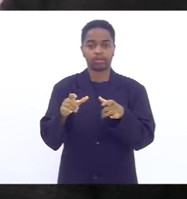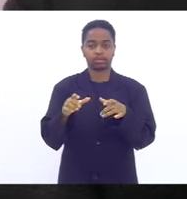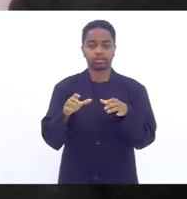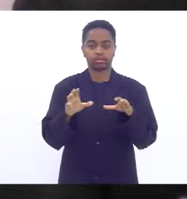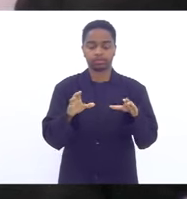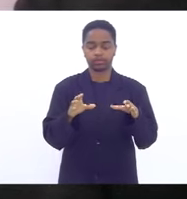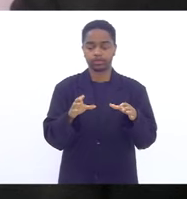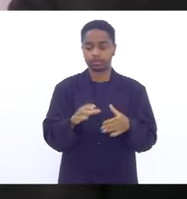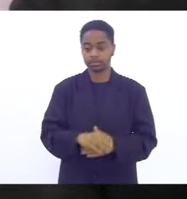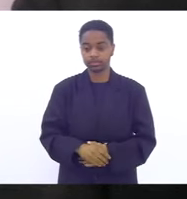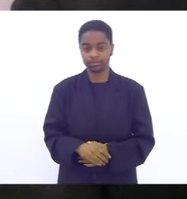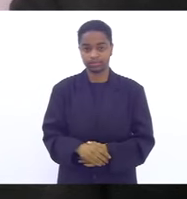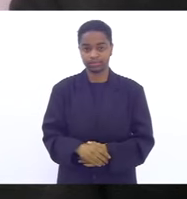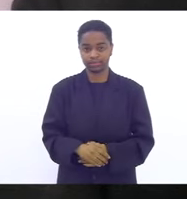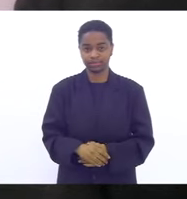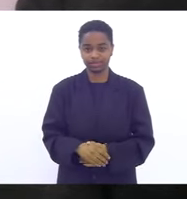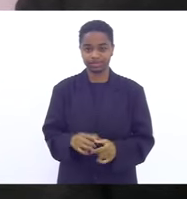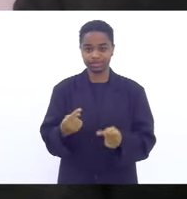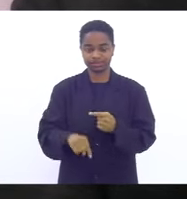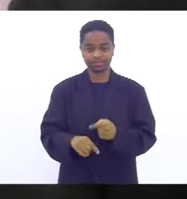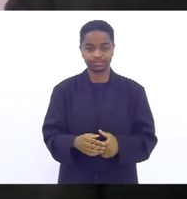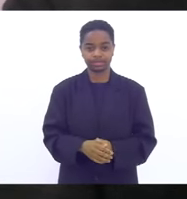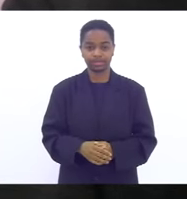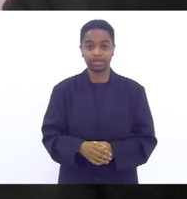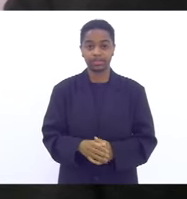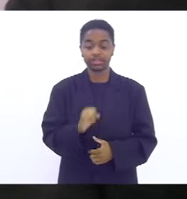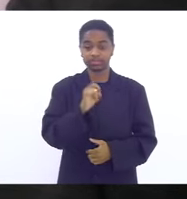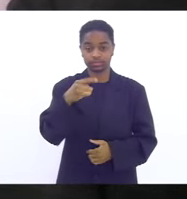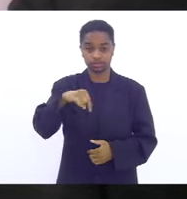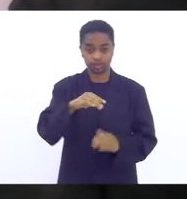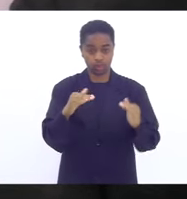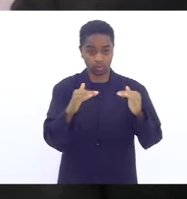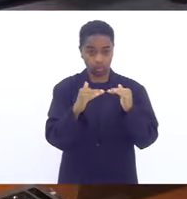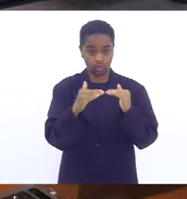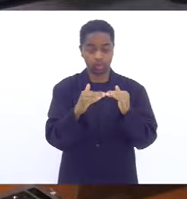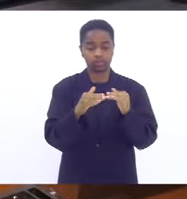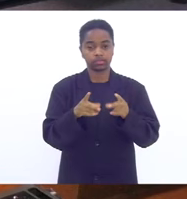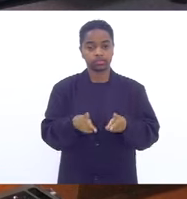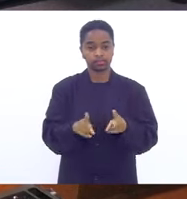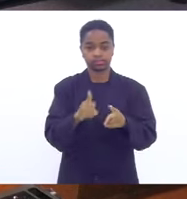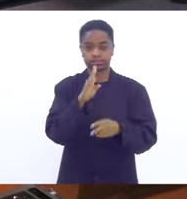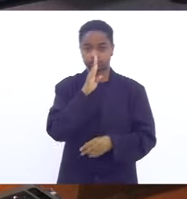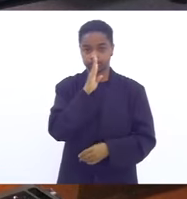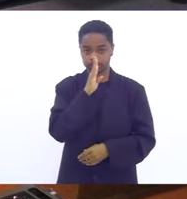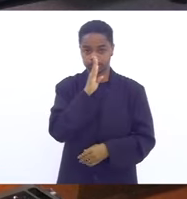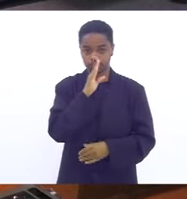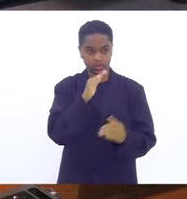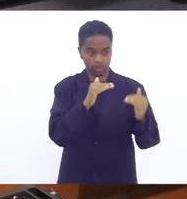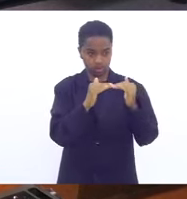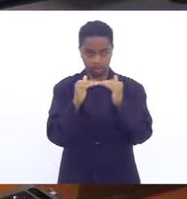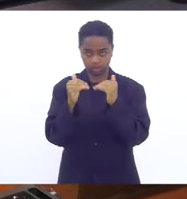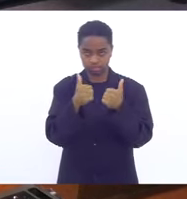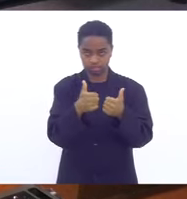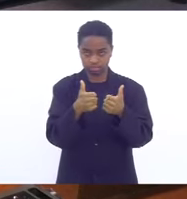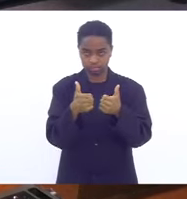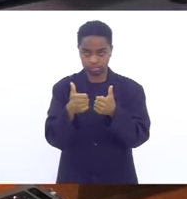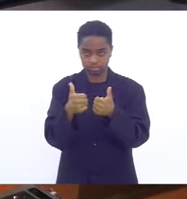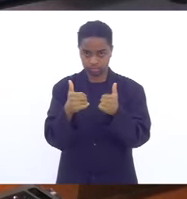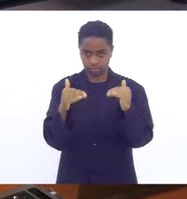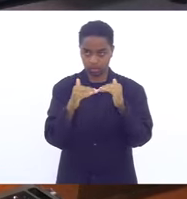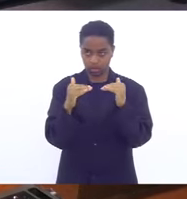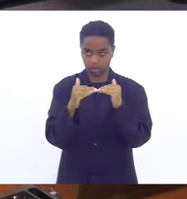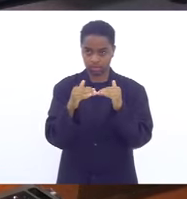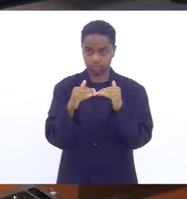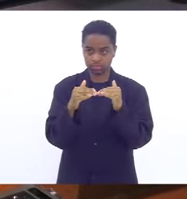colegiado, aqueles que aprovam, permaneçam como estão, a realização de audiências regionalizadas. Todos de acordo? Todos de acordo?